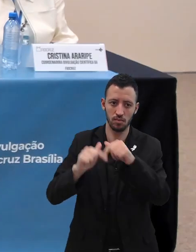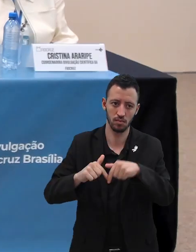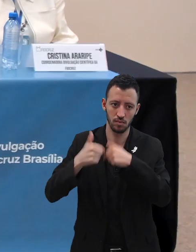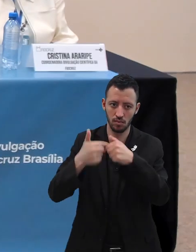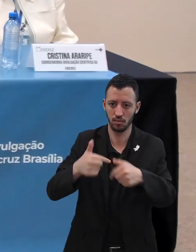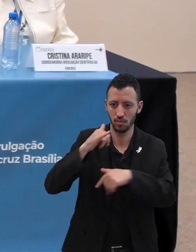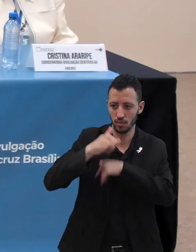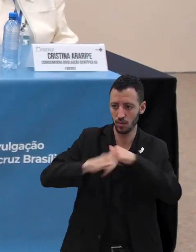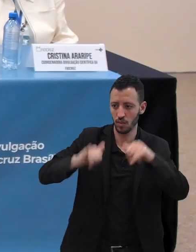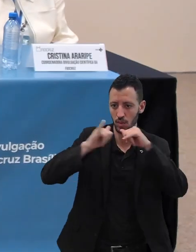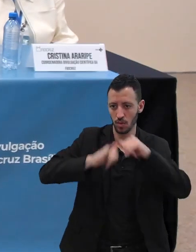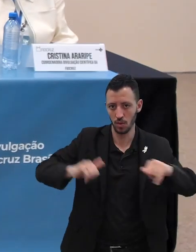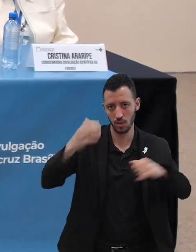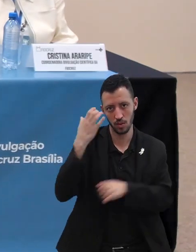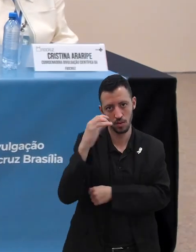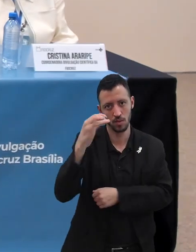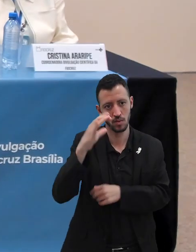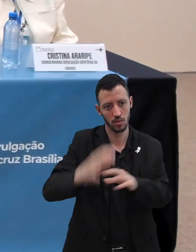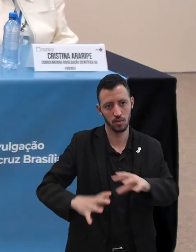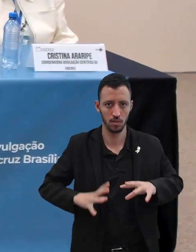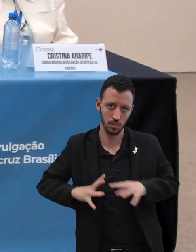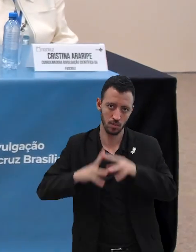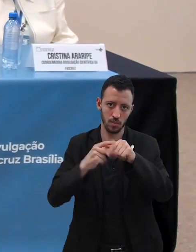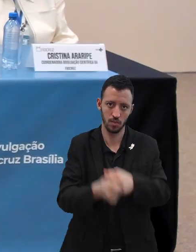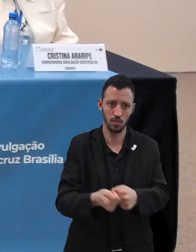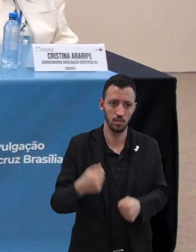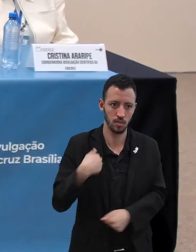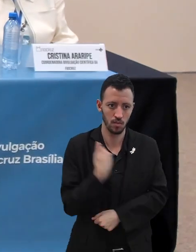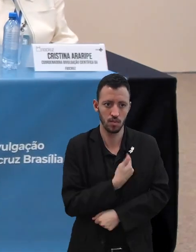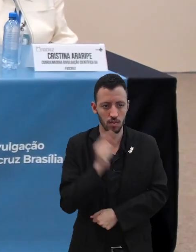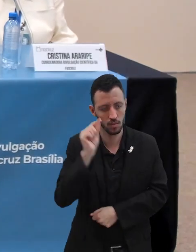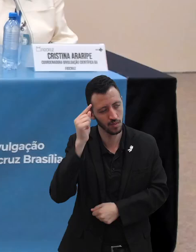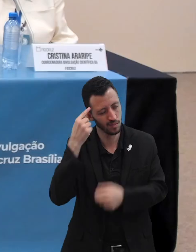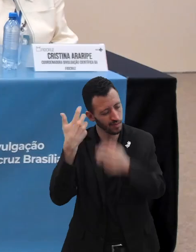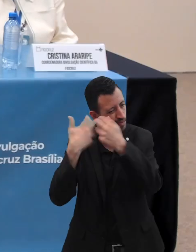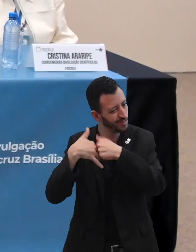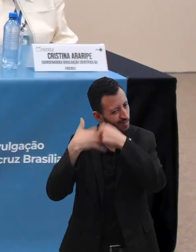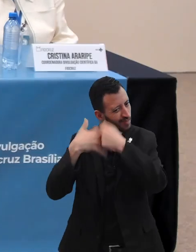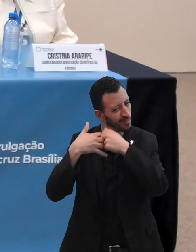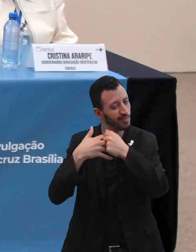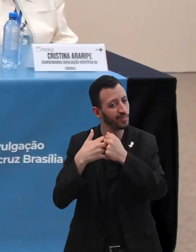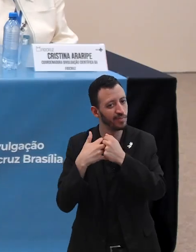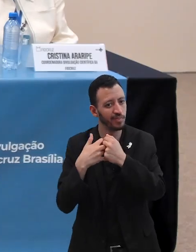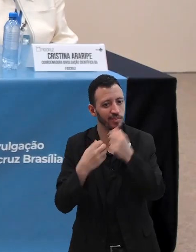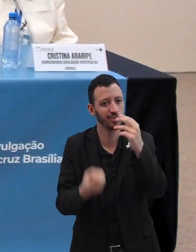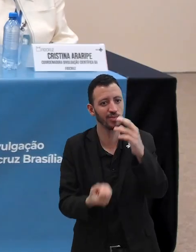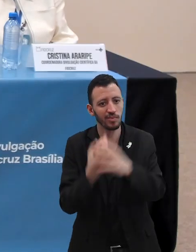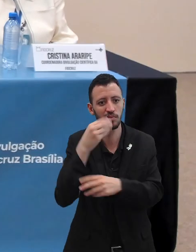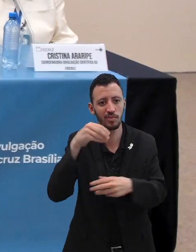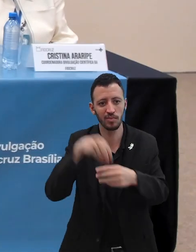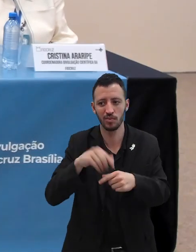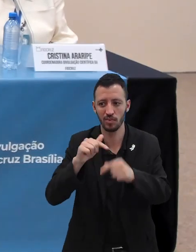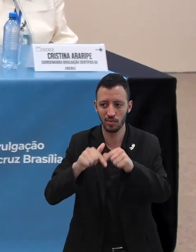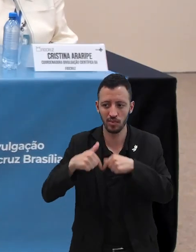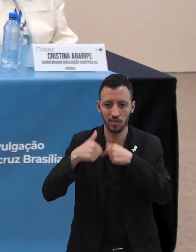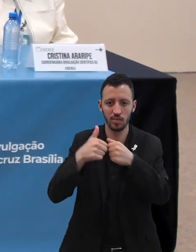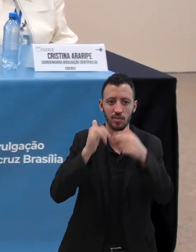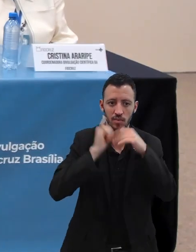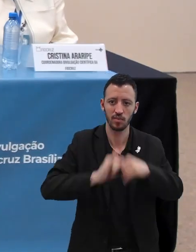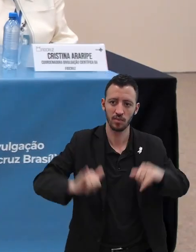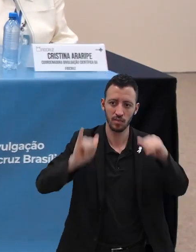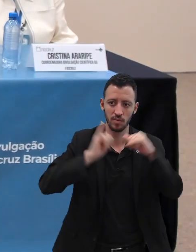de divulgação científica. Então, todas as vezes que nós pensamos e construímos ações de